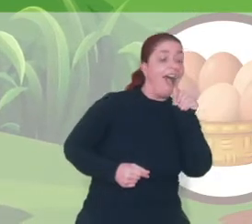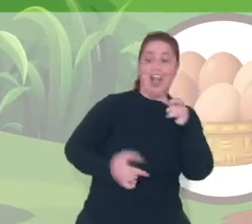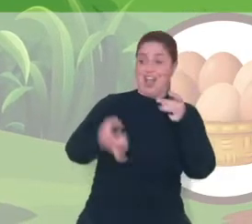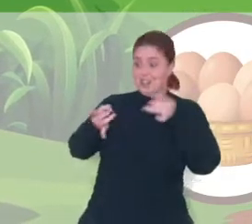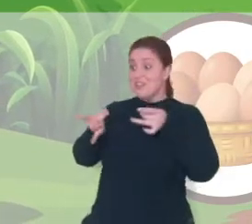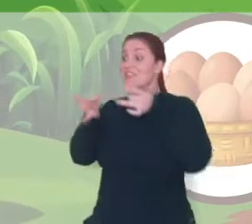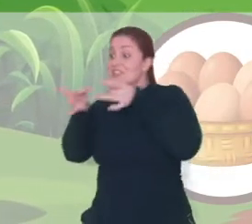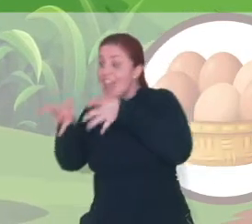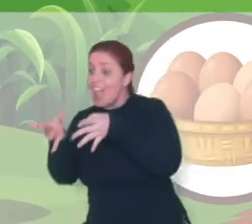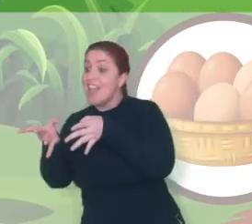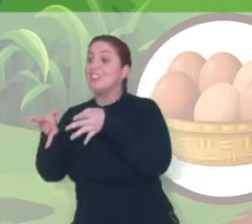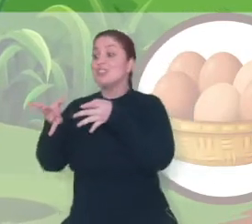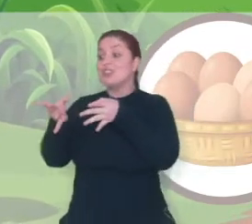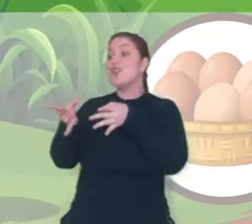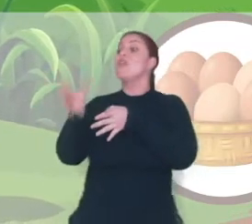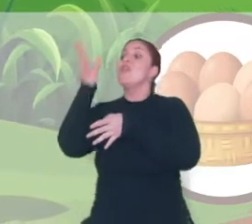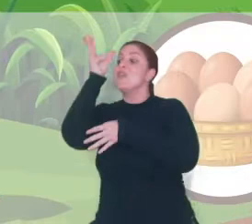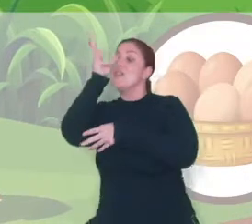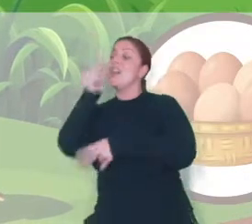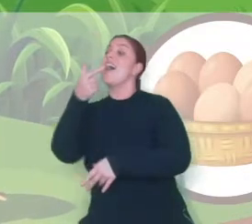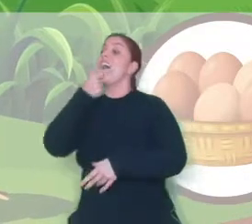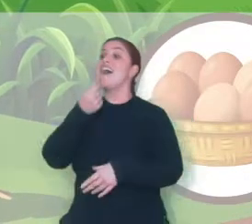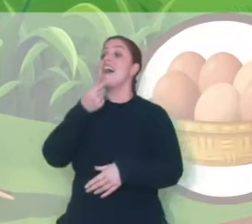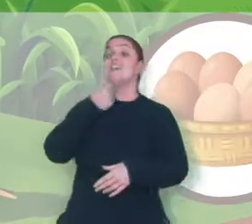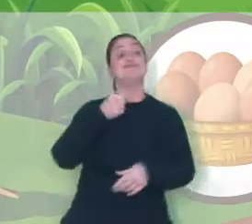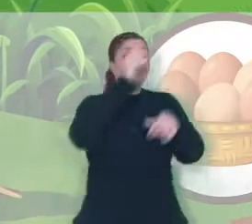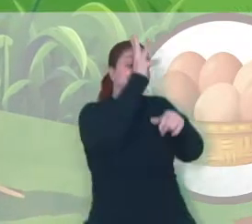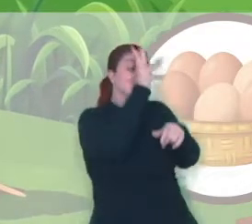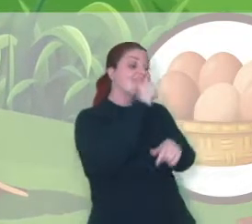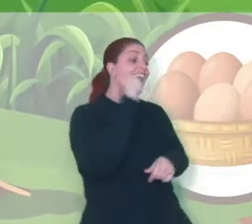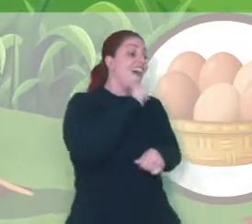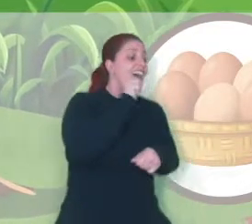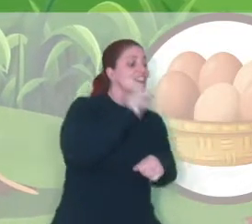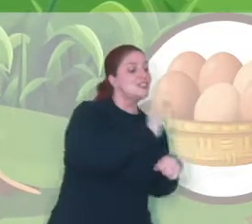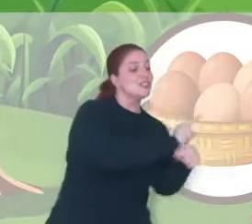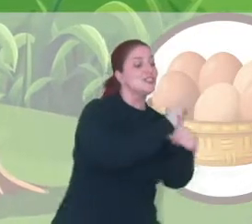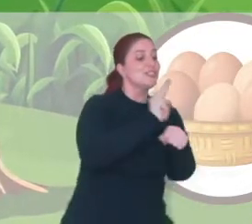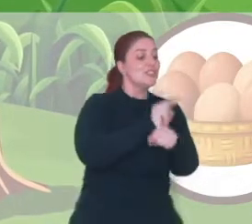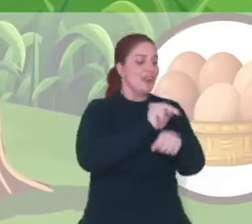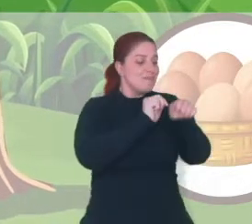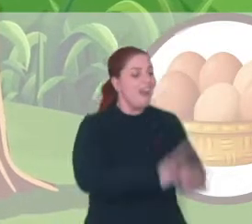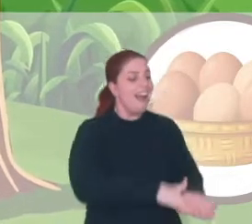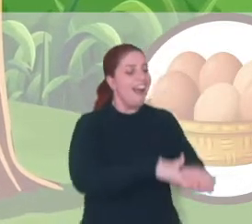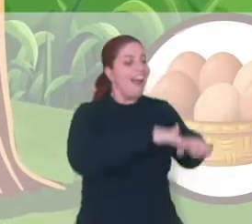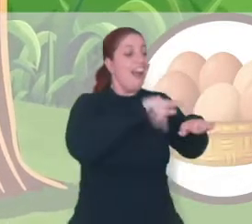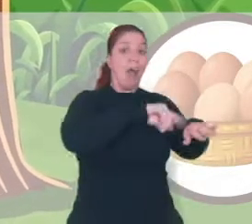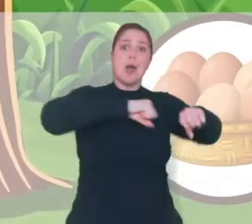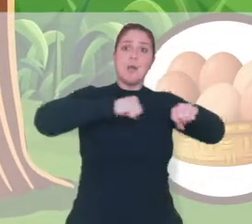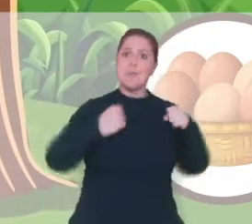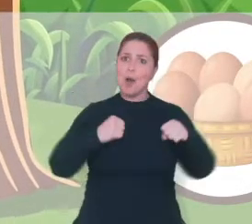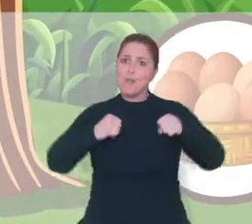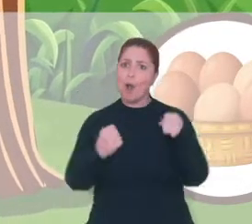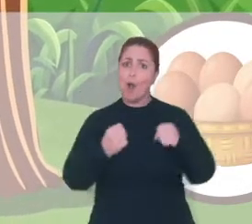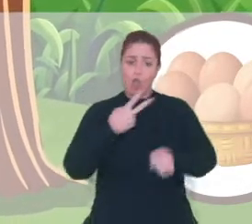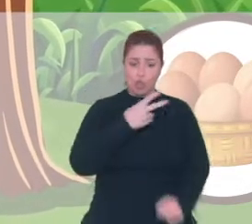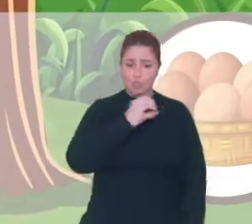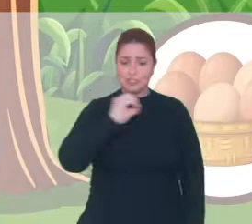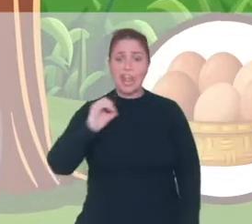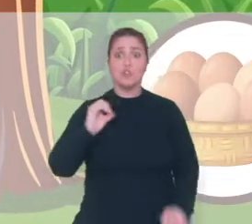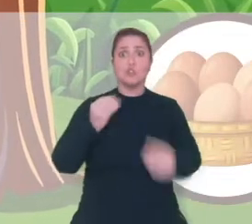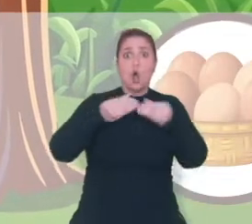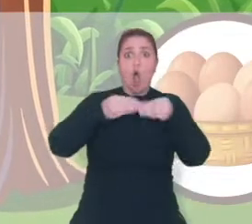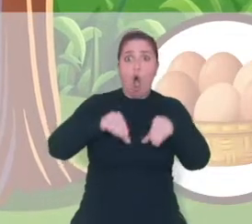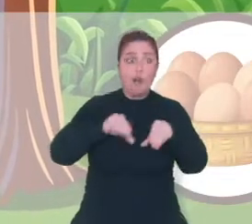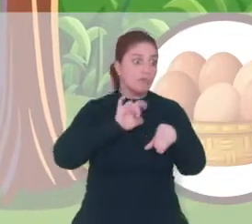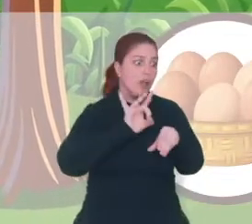os frangos e crio as frangas que crescem e viram ótimas botadeiras de 200